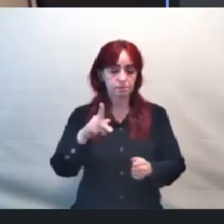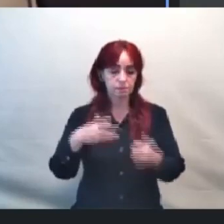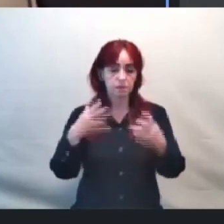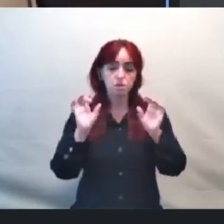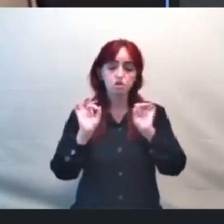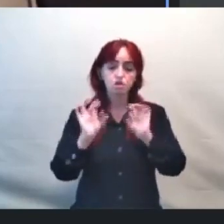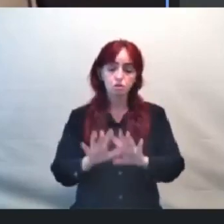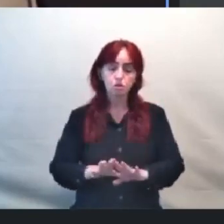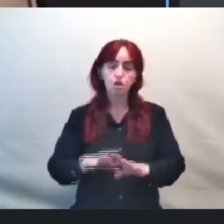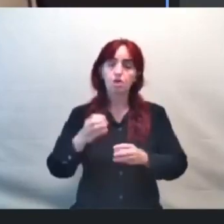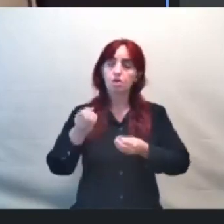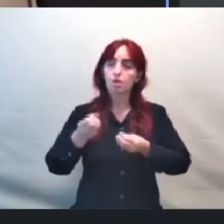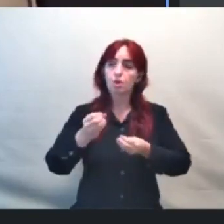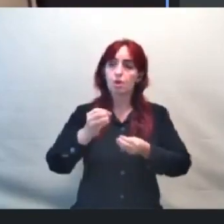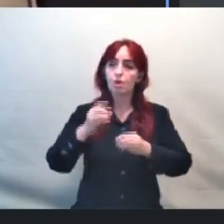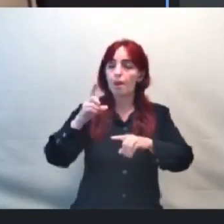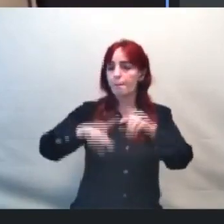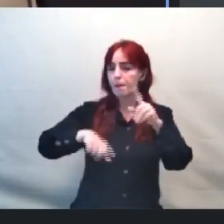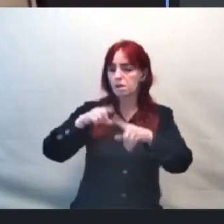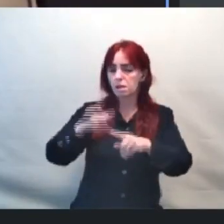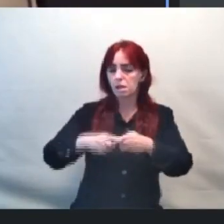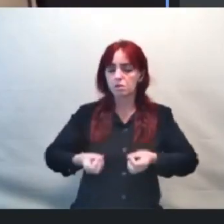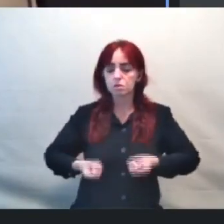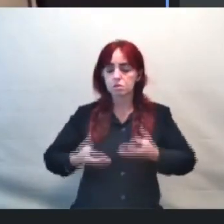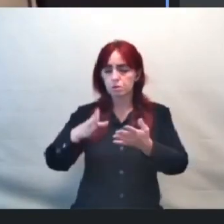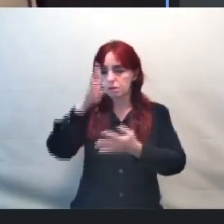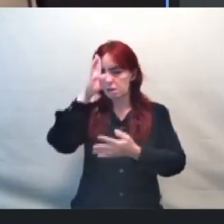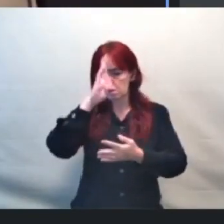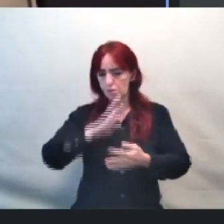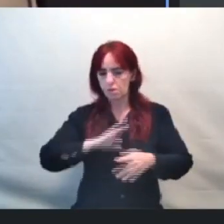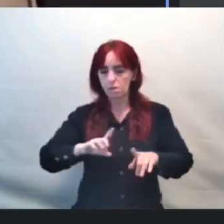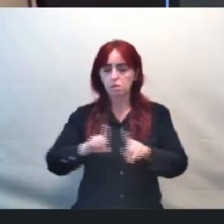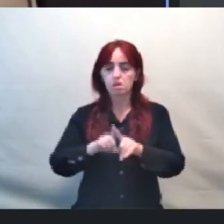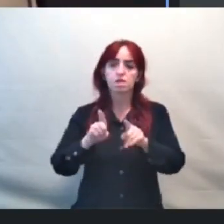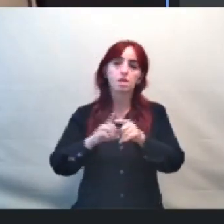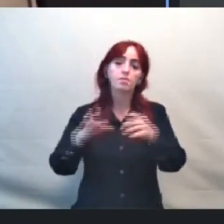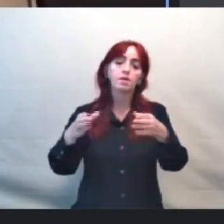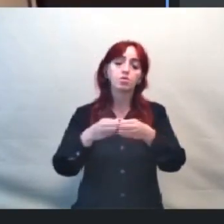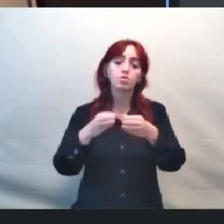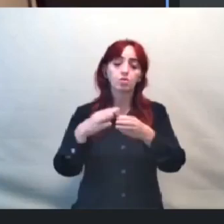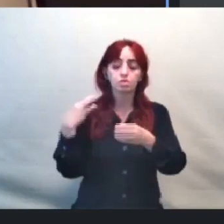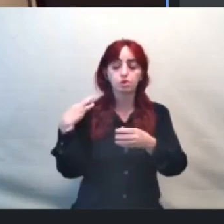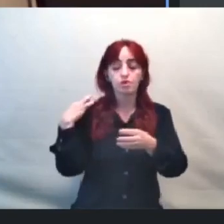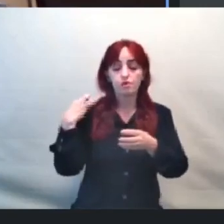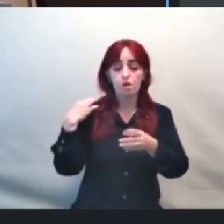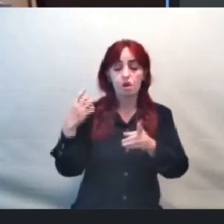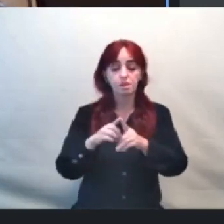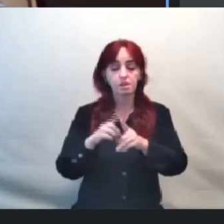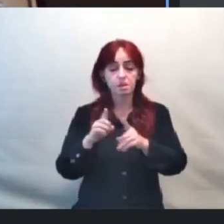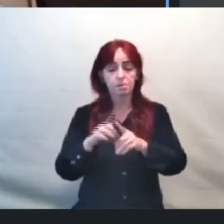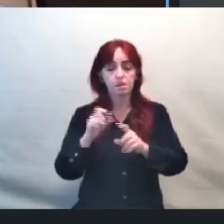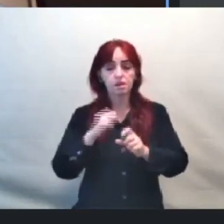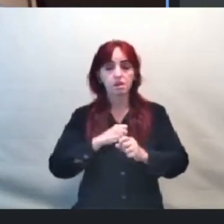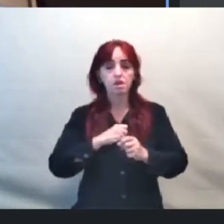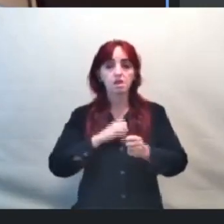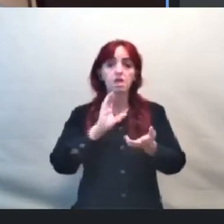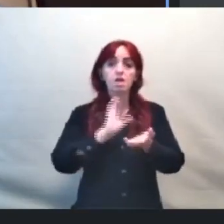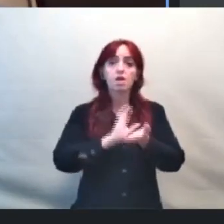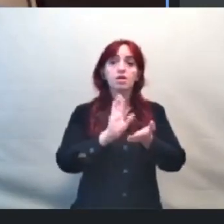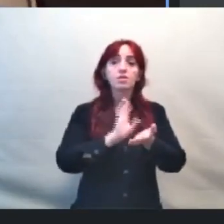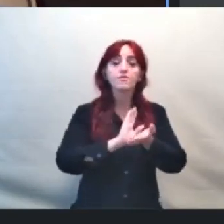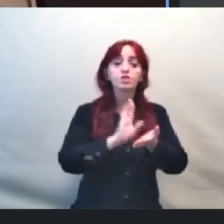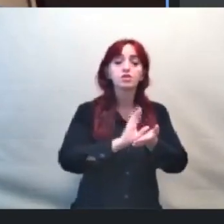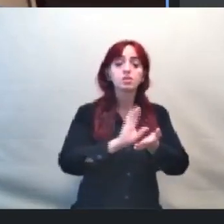material de distribuição gratuita, os kits de uniforme e os didáticos, nós investimos no ano passado 56 milhões de reais.